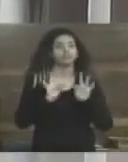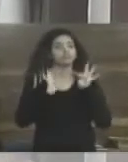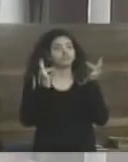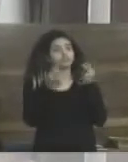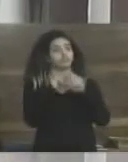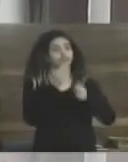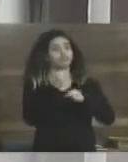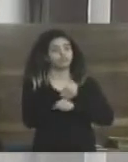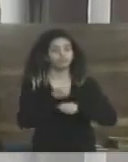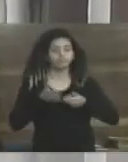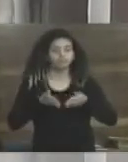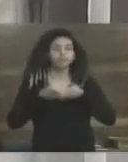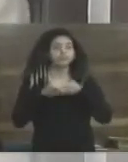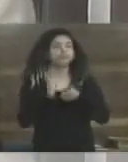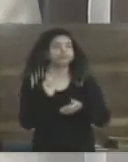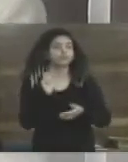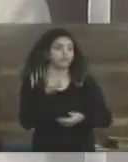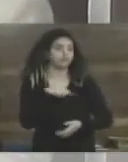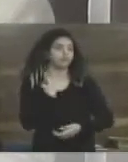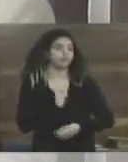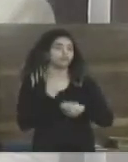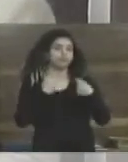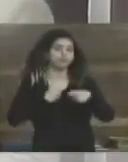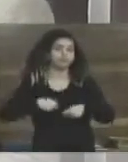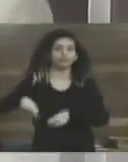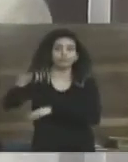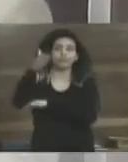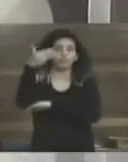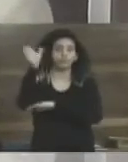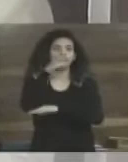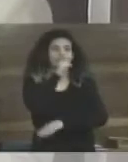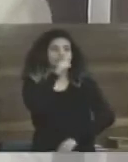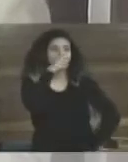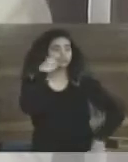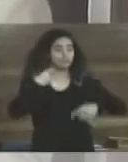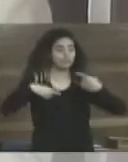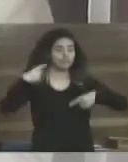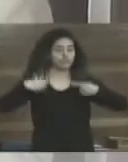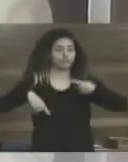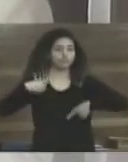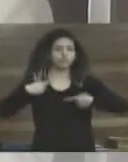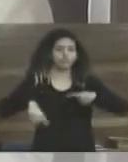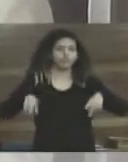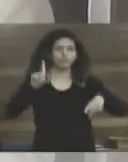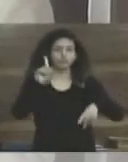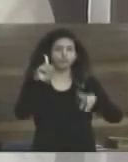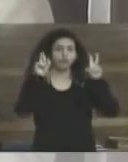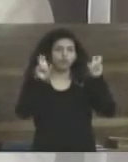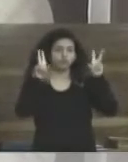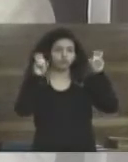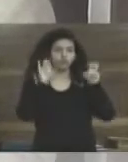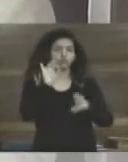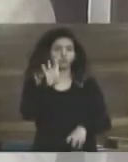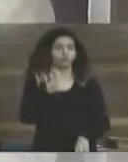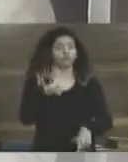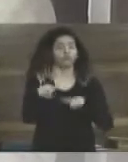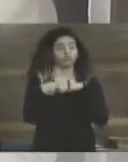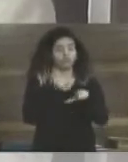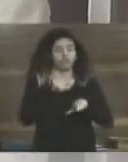família metalúrgica. É isso que nós temos que levantar no sábado lá, discutir uma pauta só, a